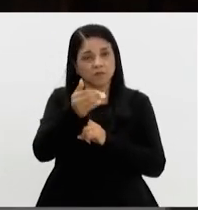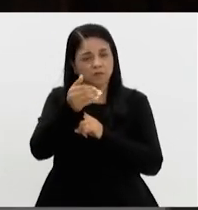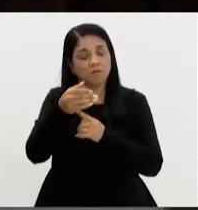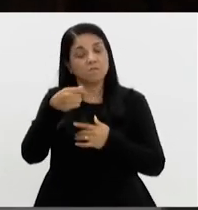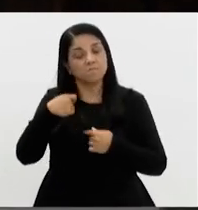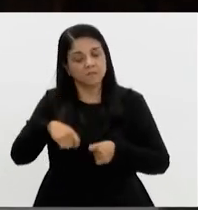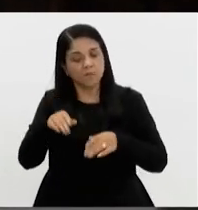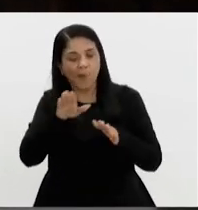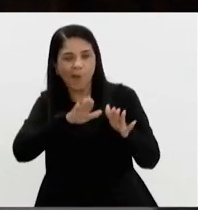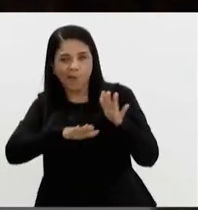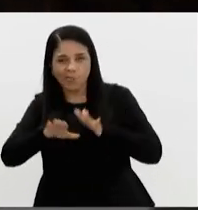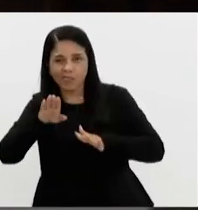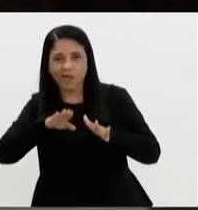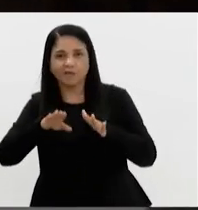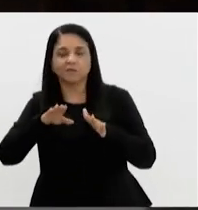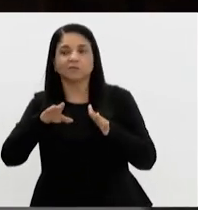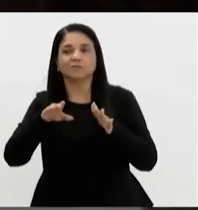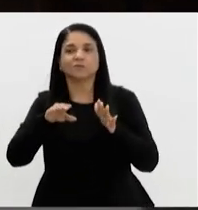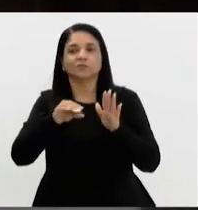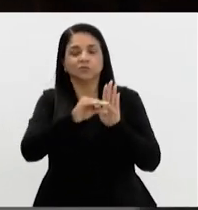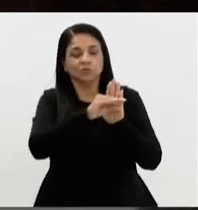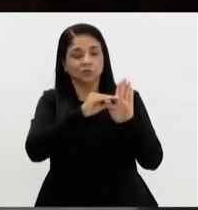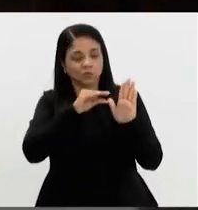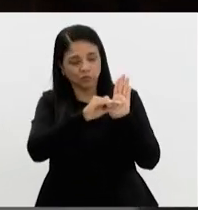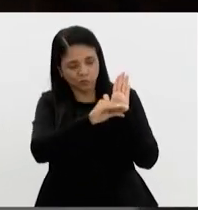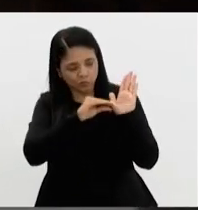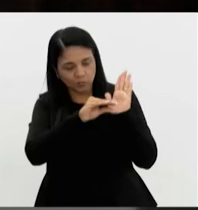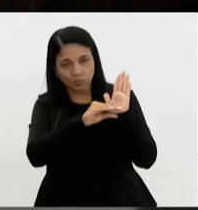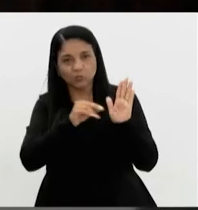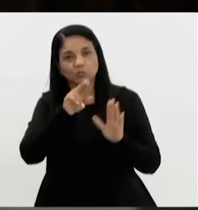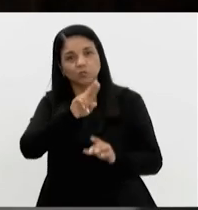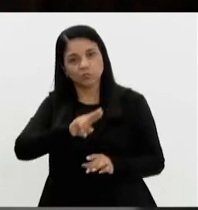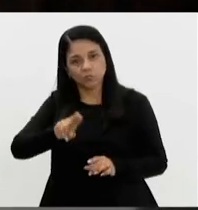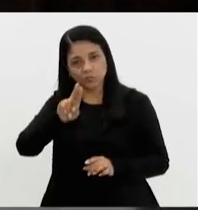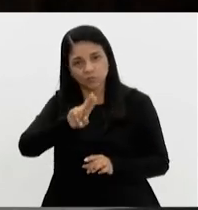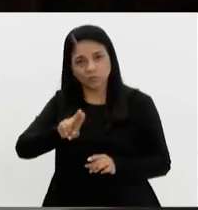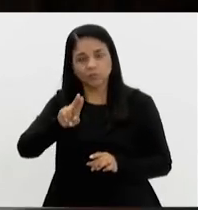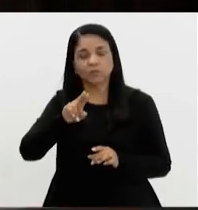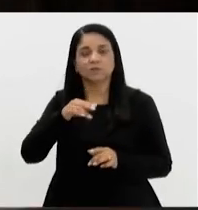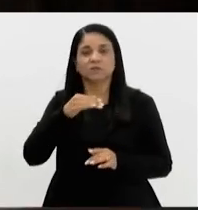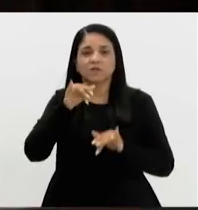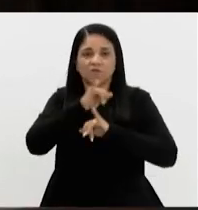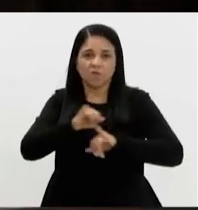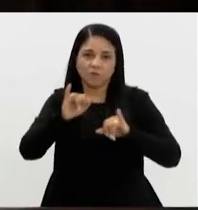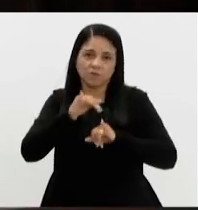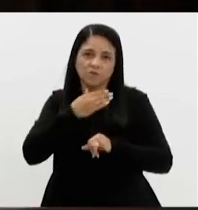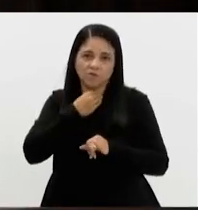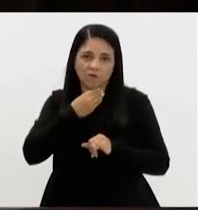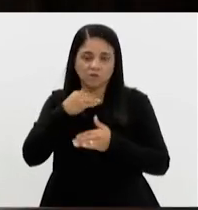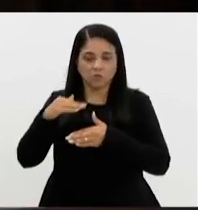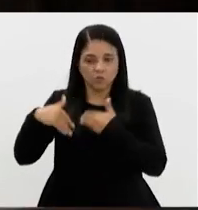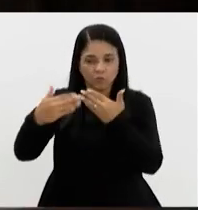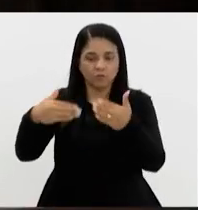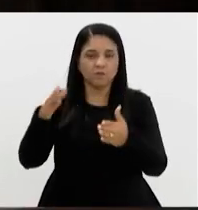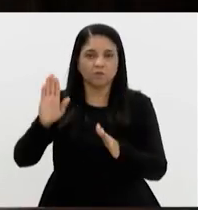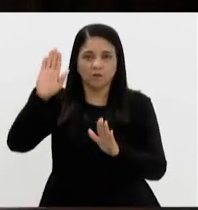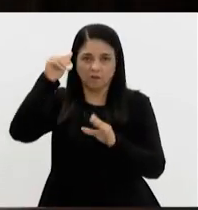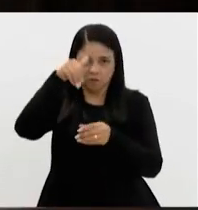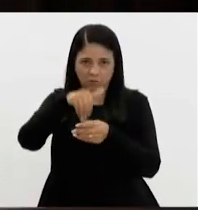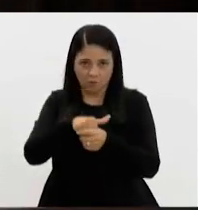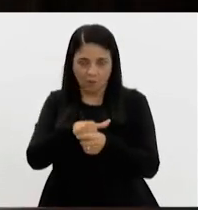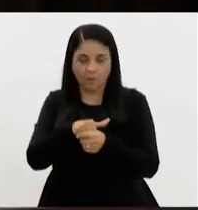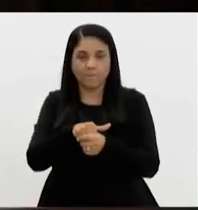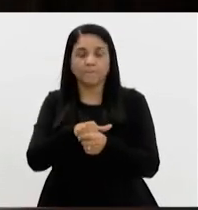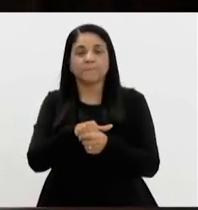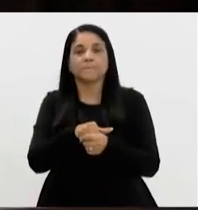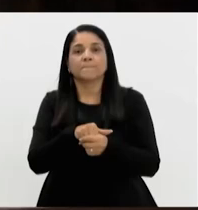cautela foi proscrita qualquer utilização dessas Jeep fakes no âmbito do processo eleitoral